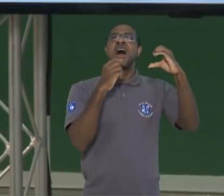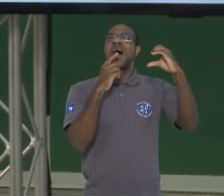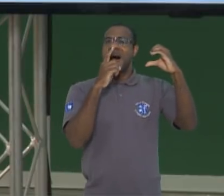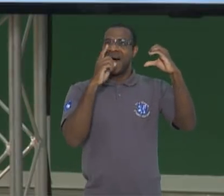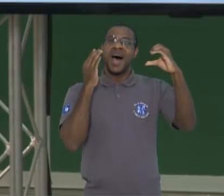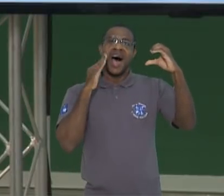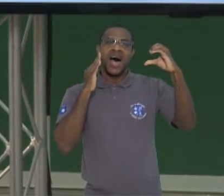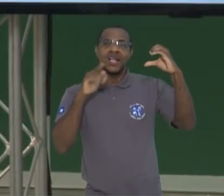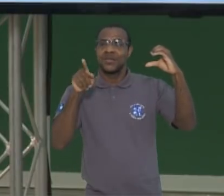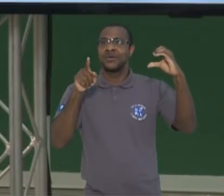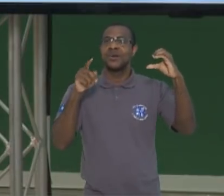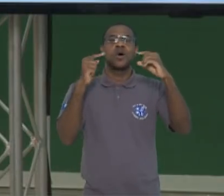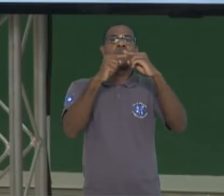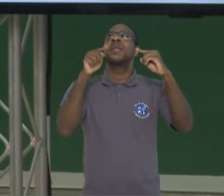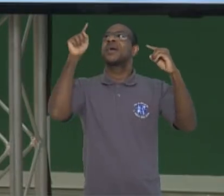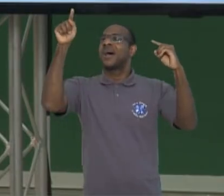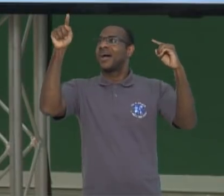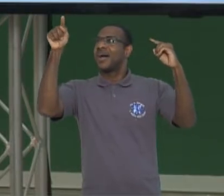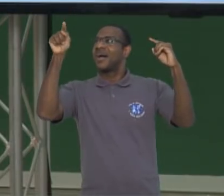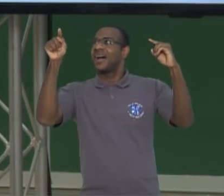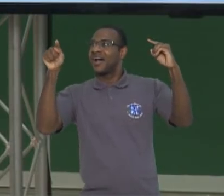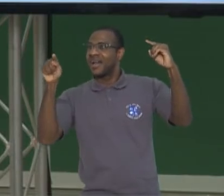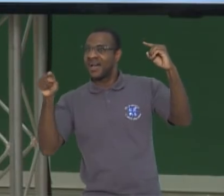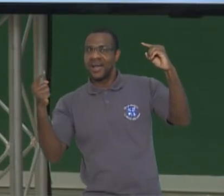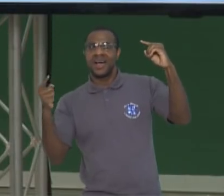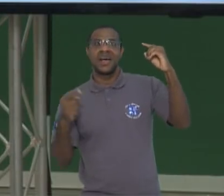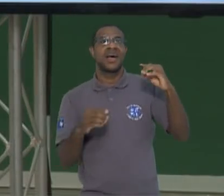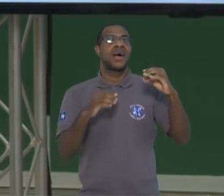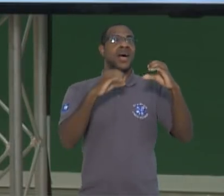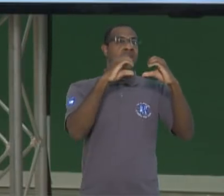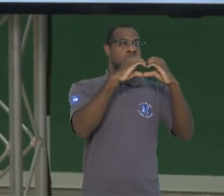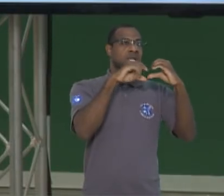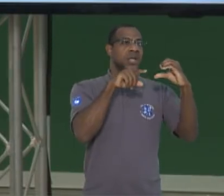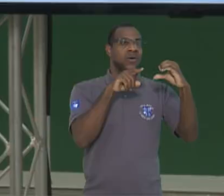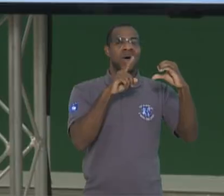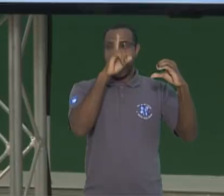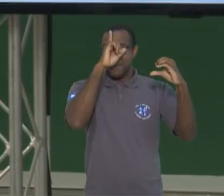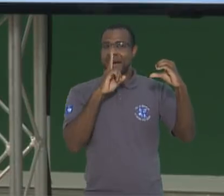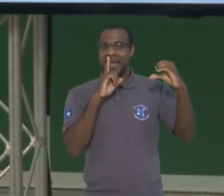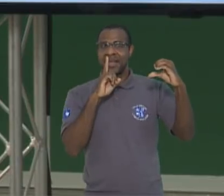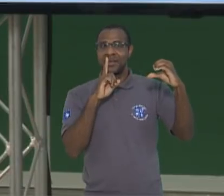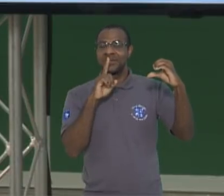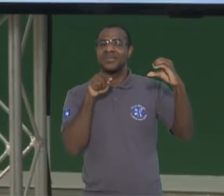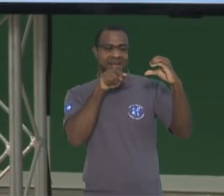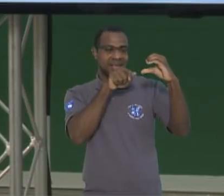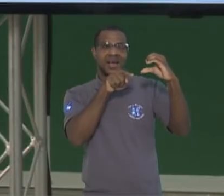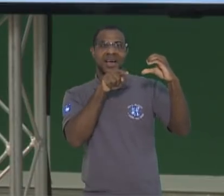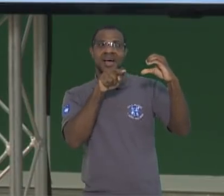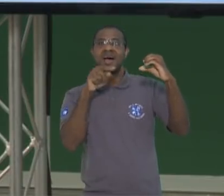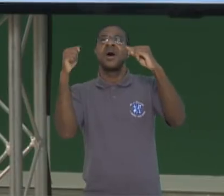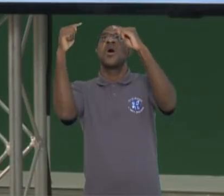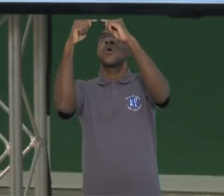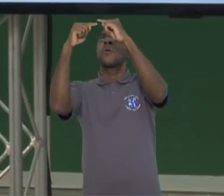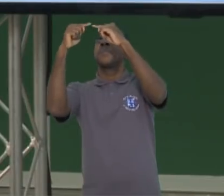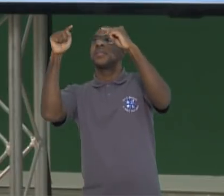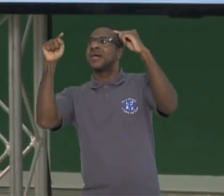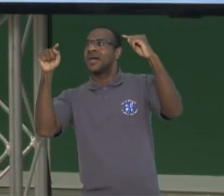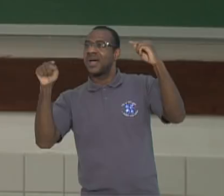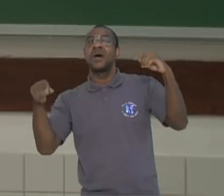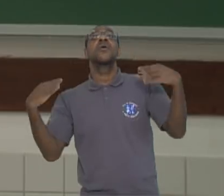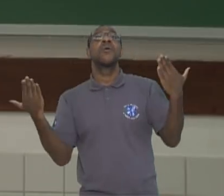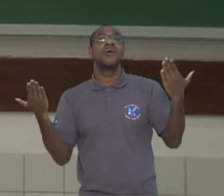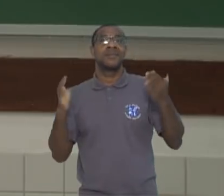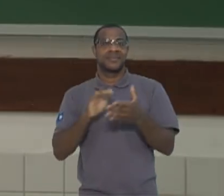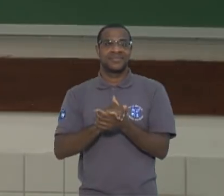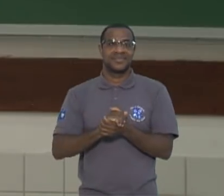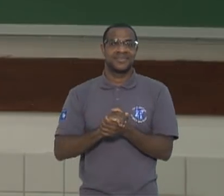itinerante, circo. Coração amarelo, Circo Máximo. combina com Roma, itinerante, circo,